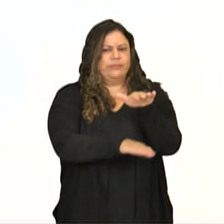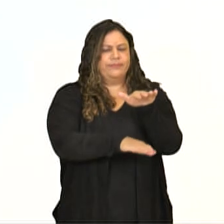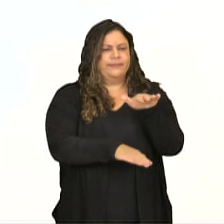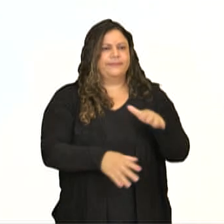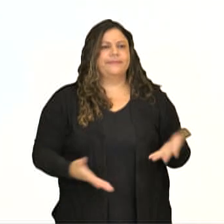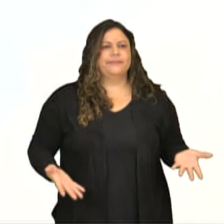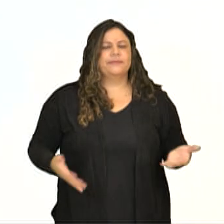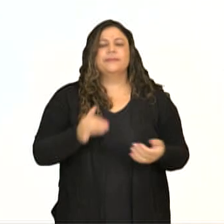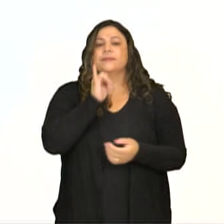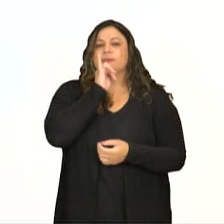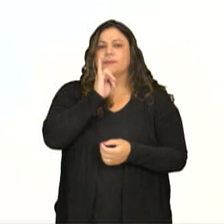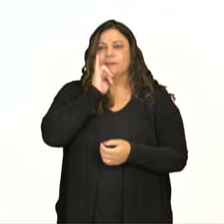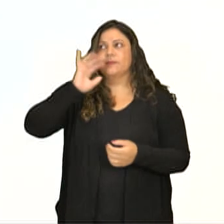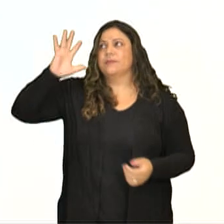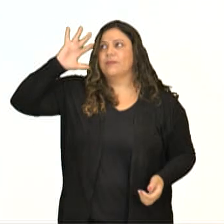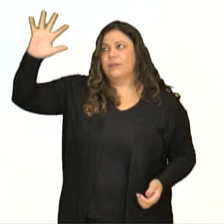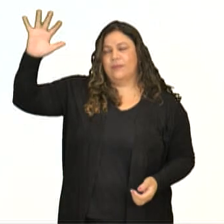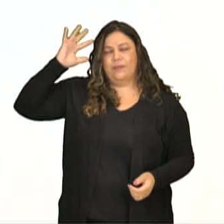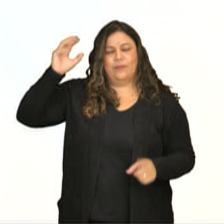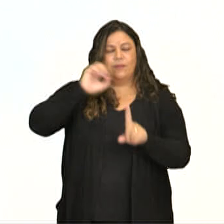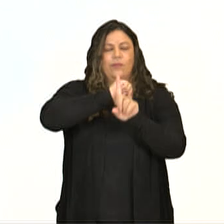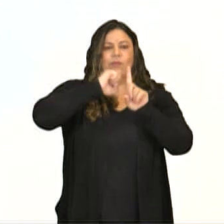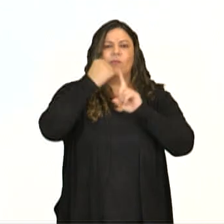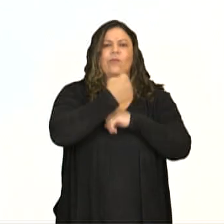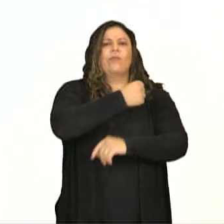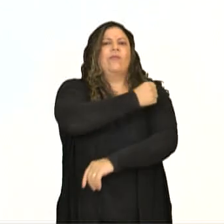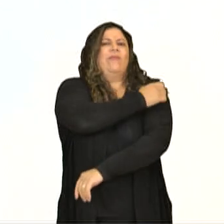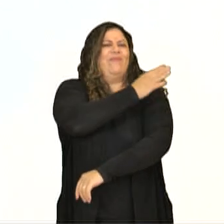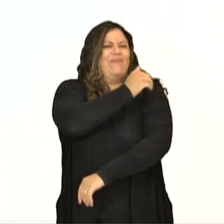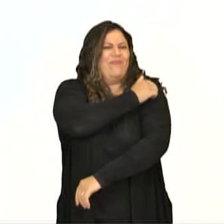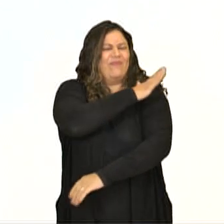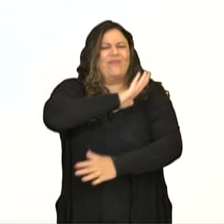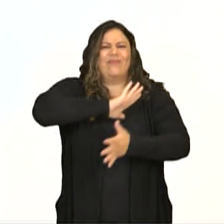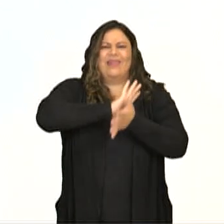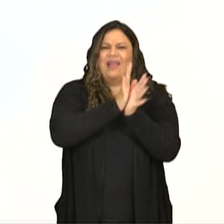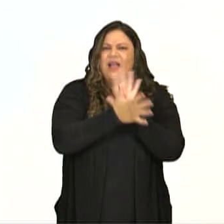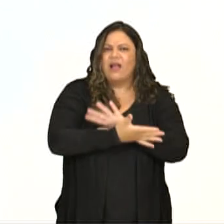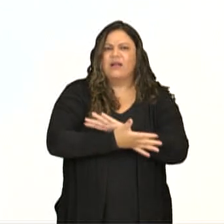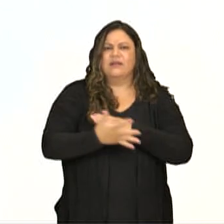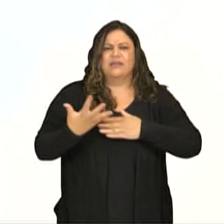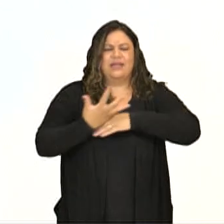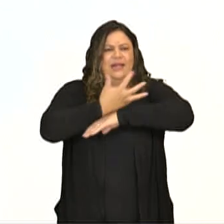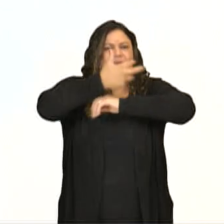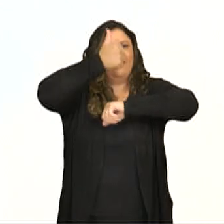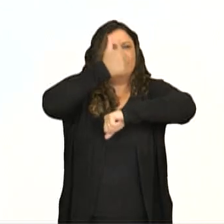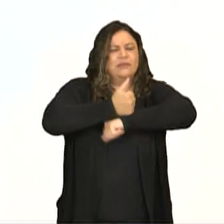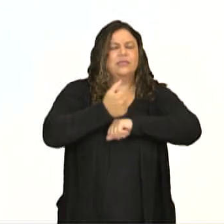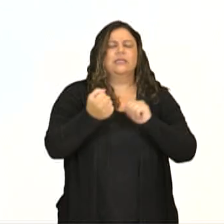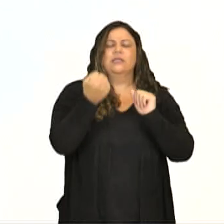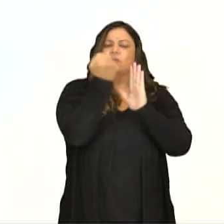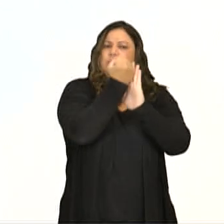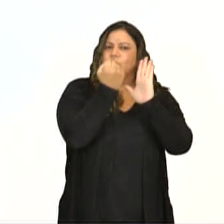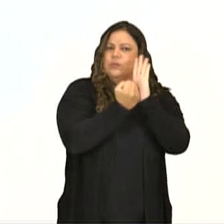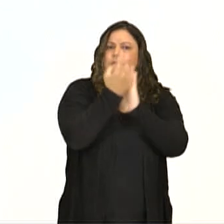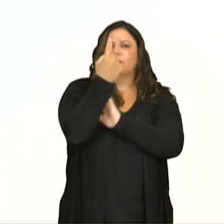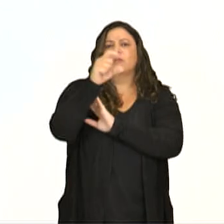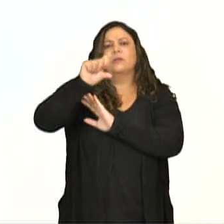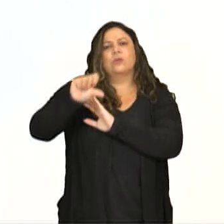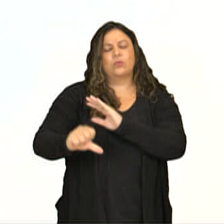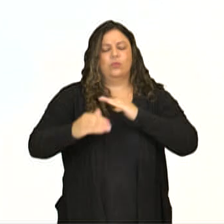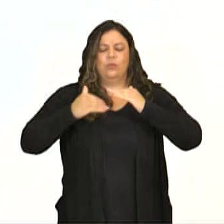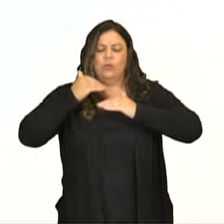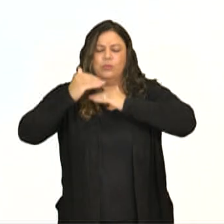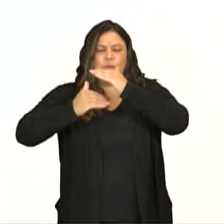Exemplo, teorias sociais racistas ligadas ao colonialismo do século XIX. Vimos também que o processo